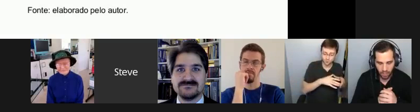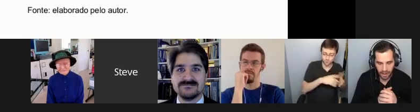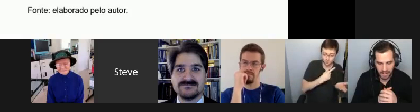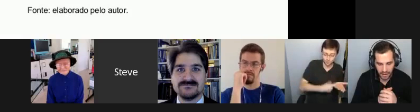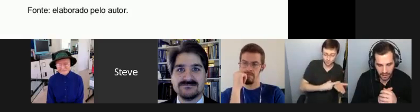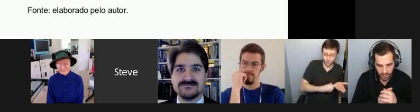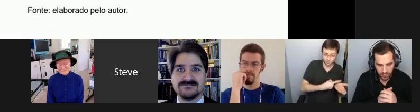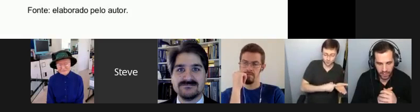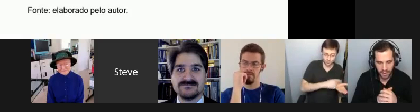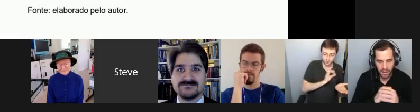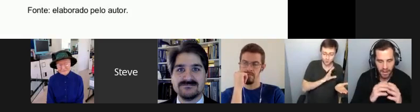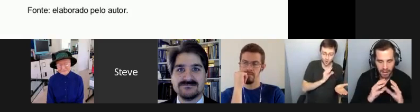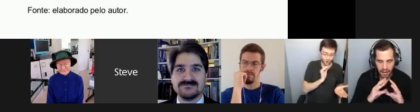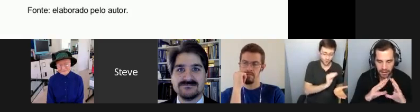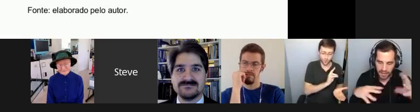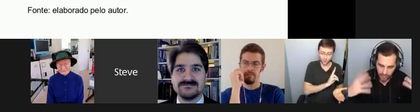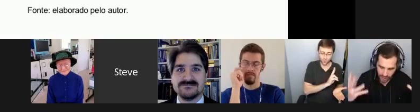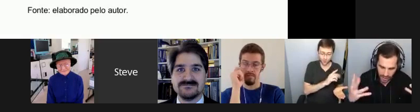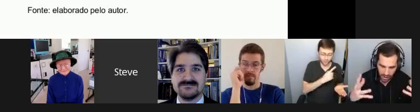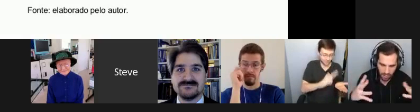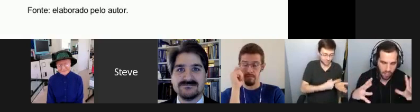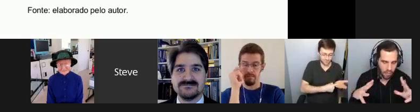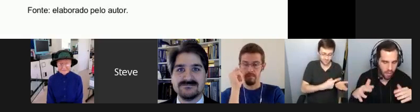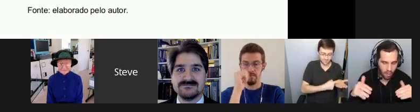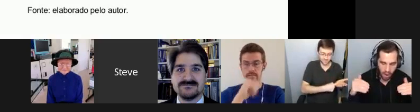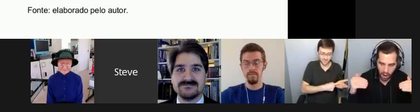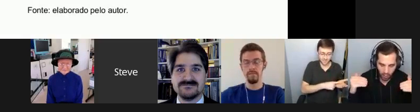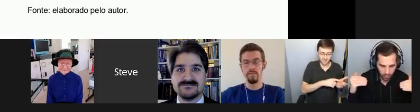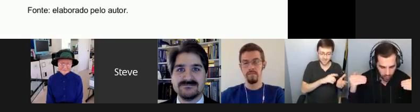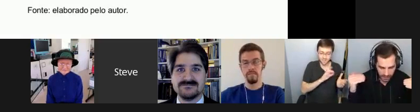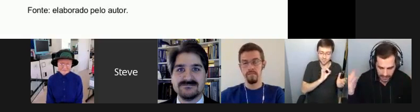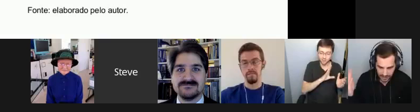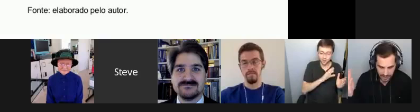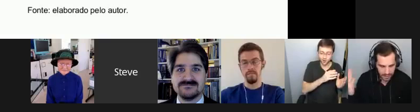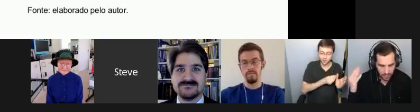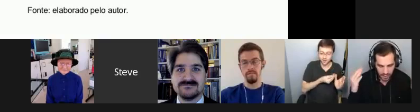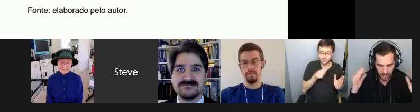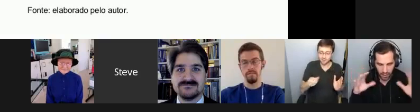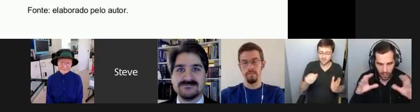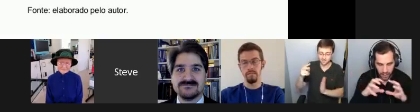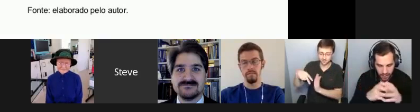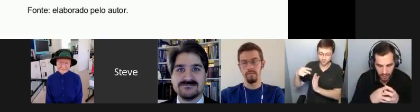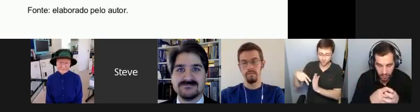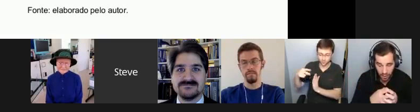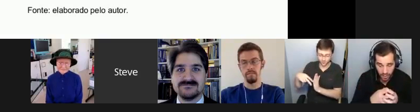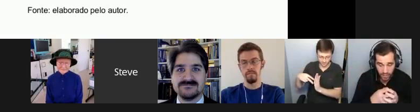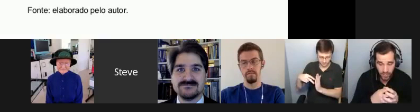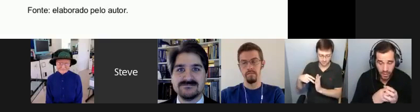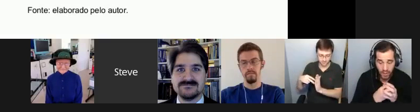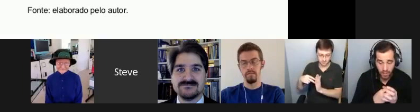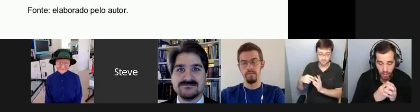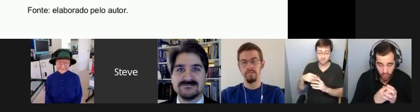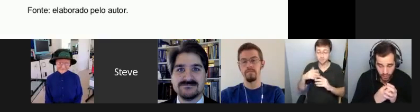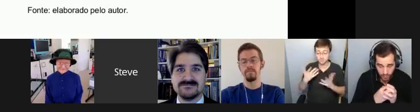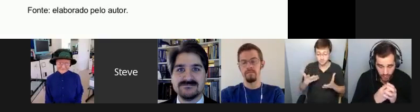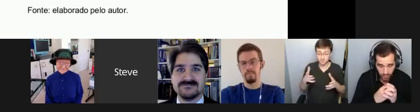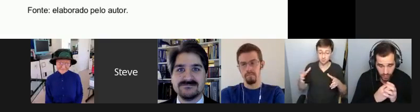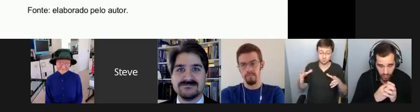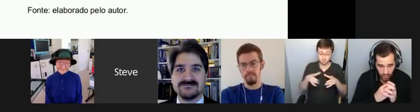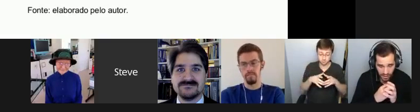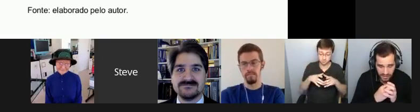Não é um padrão nacional ou algo a ser seguido, não. É um padrão nosso, do